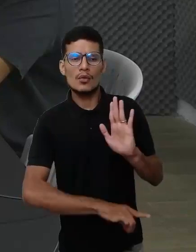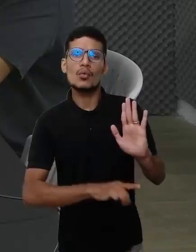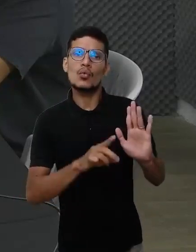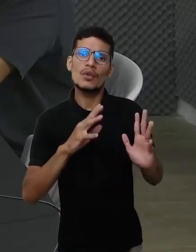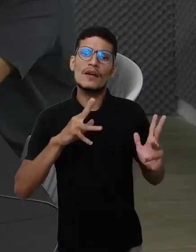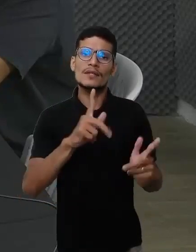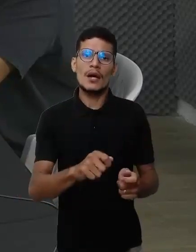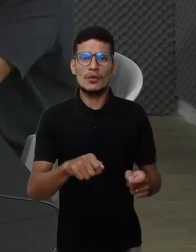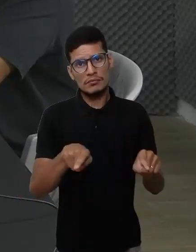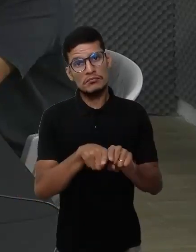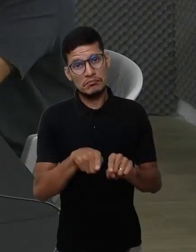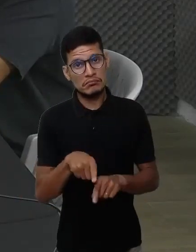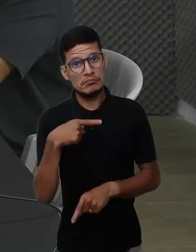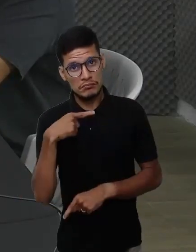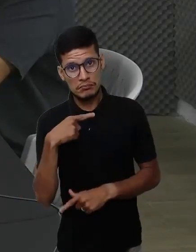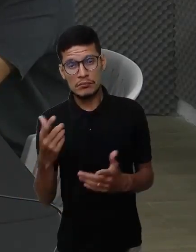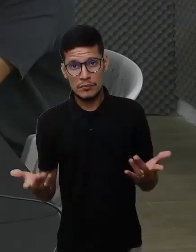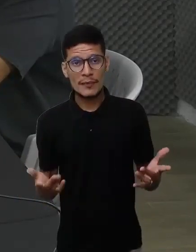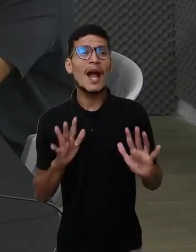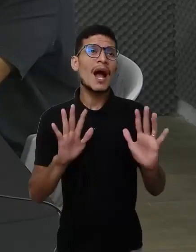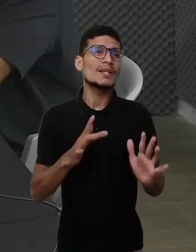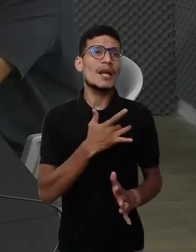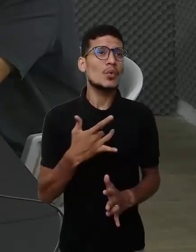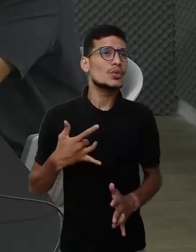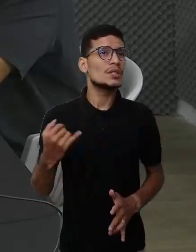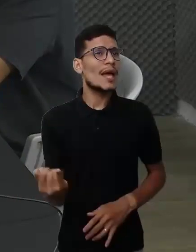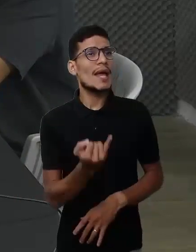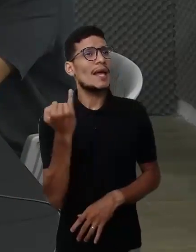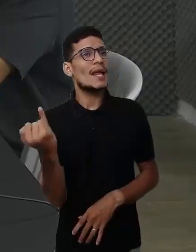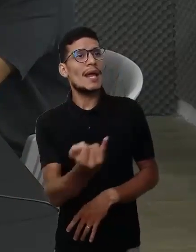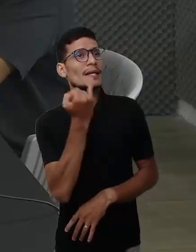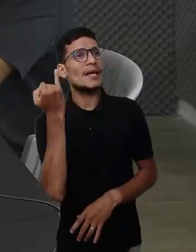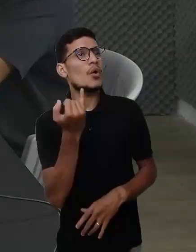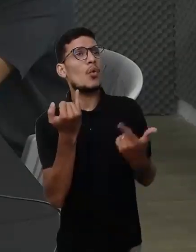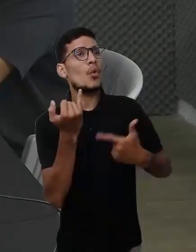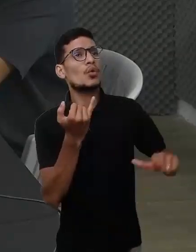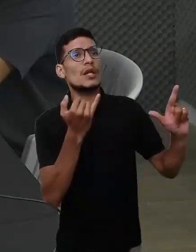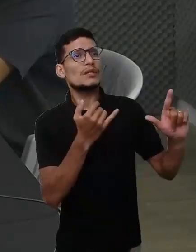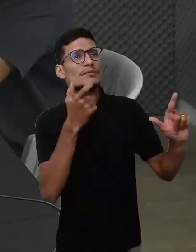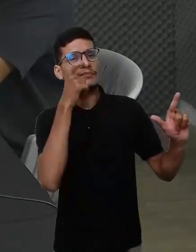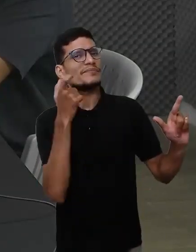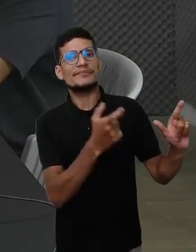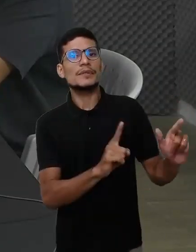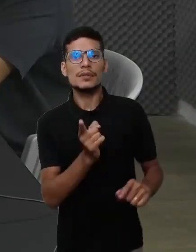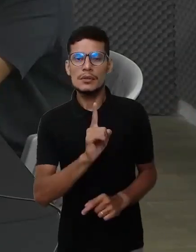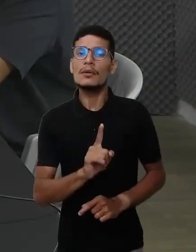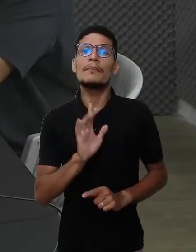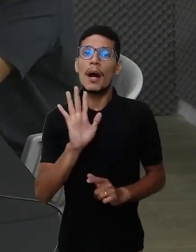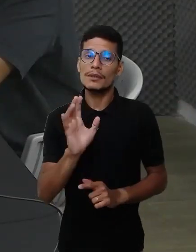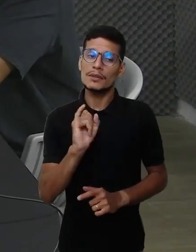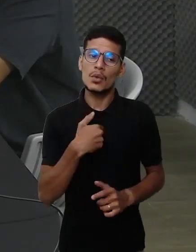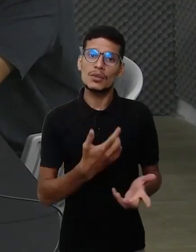e indivisíveis. Então, mas saúde é o que interessa, o resto não tem pressa. Sim, mas para eu ter direito à saúde, eu preciso